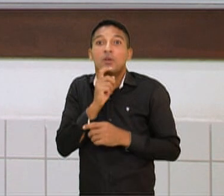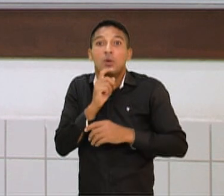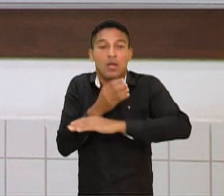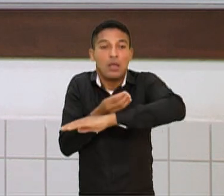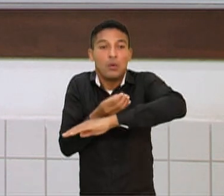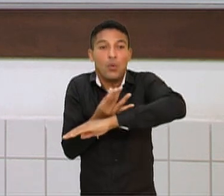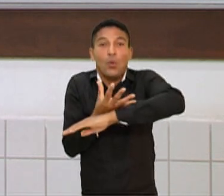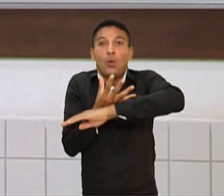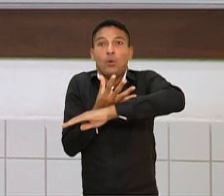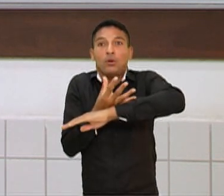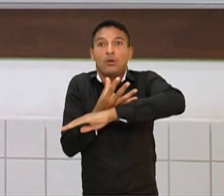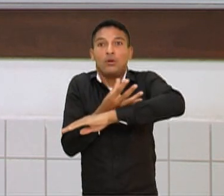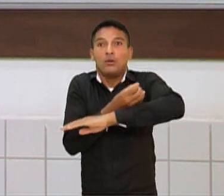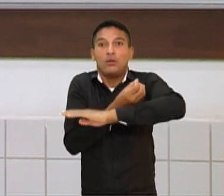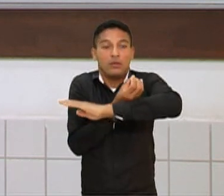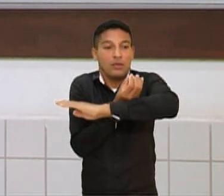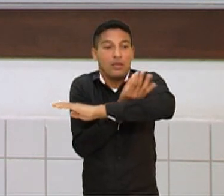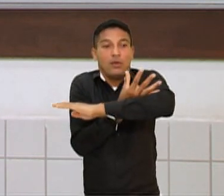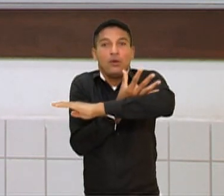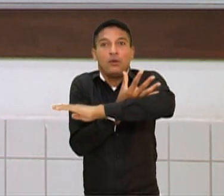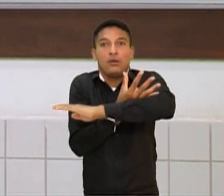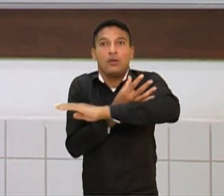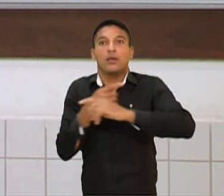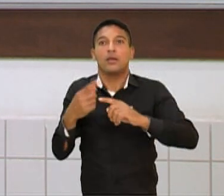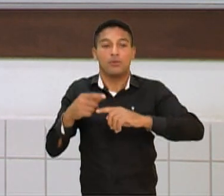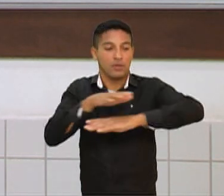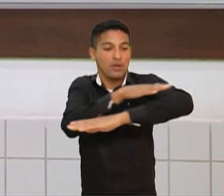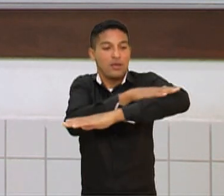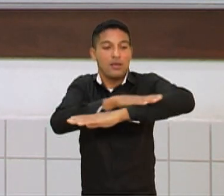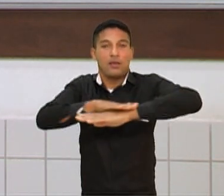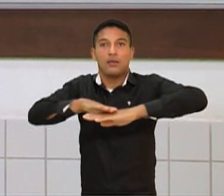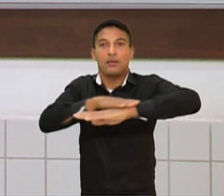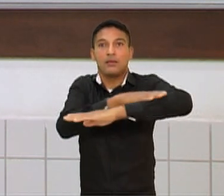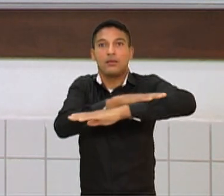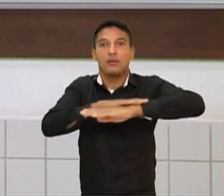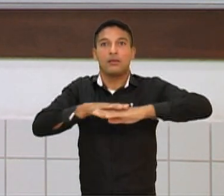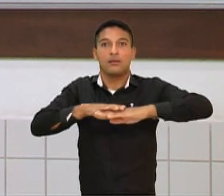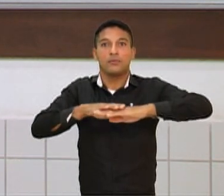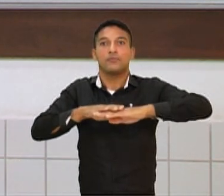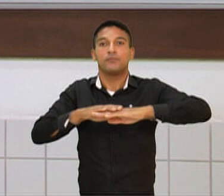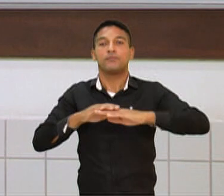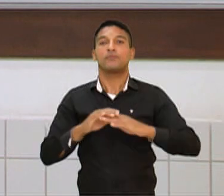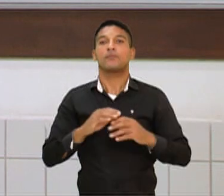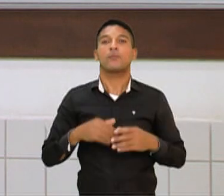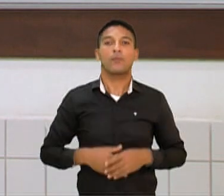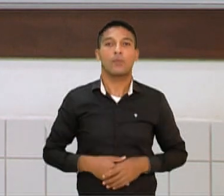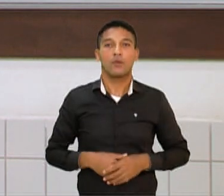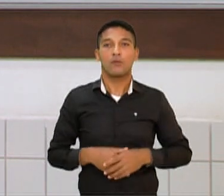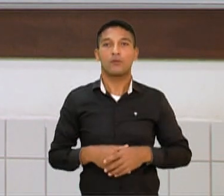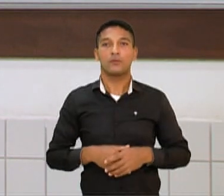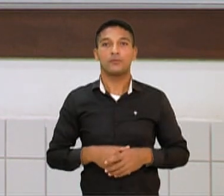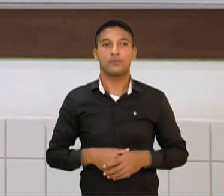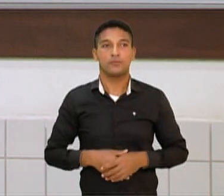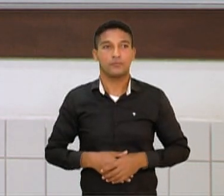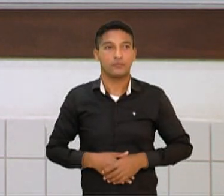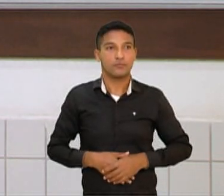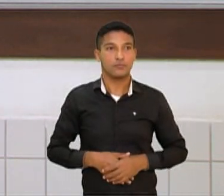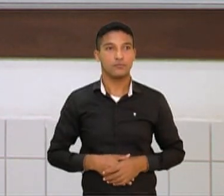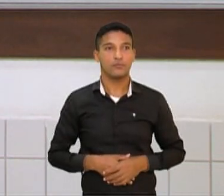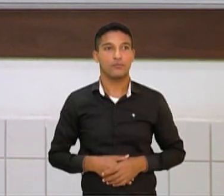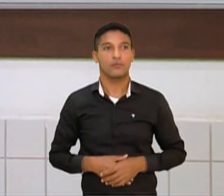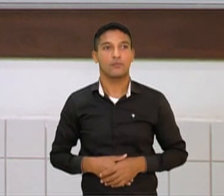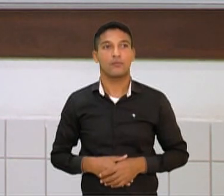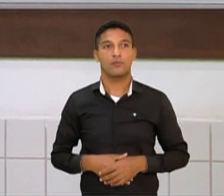Isso acontece para aumentar uma camada de ar sobre a nossa pele, impedindo a perda de calor aí. Tudo bem? Tá?